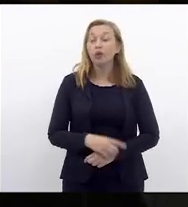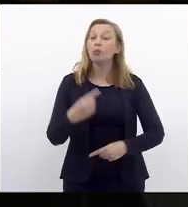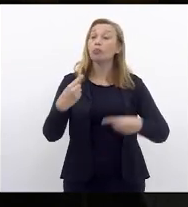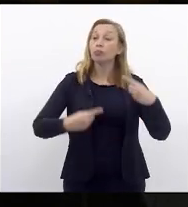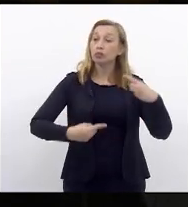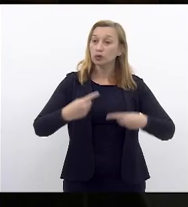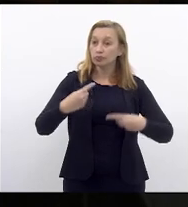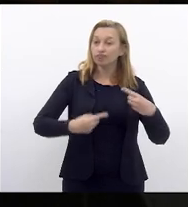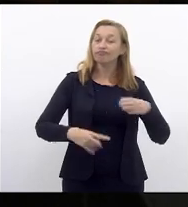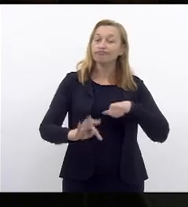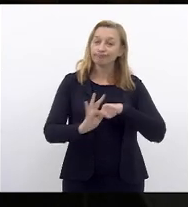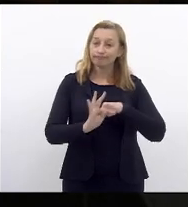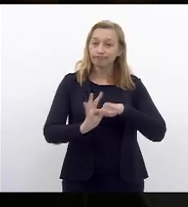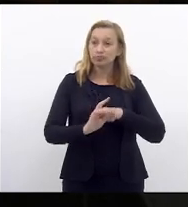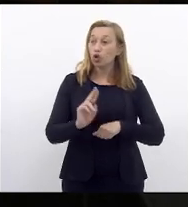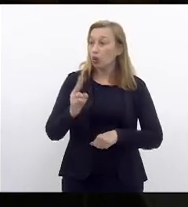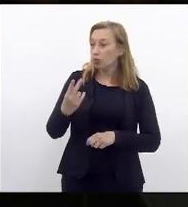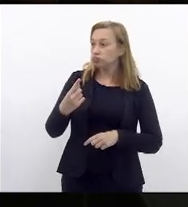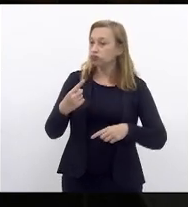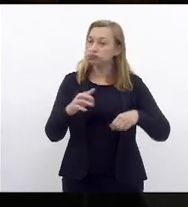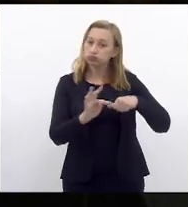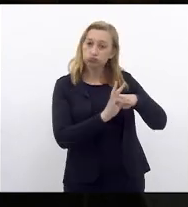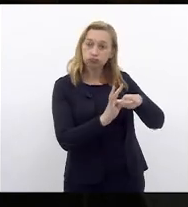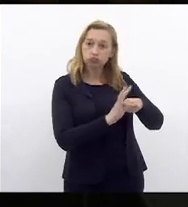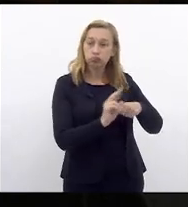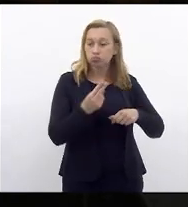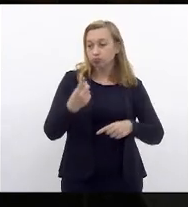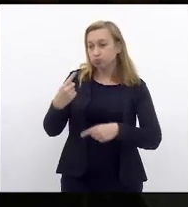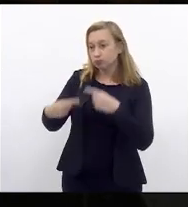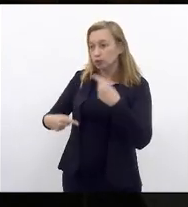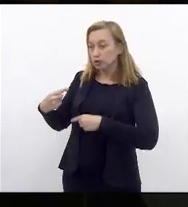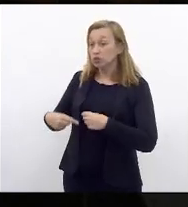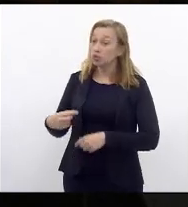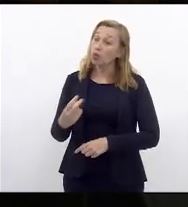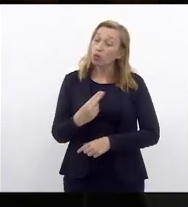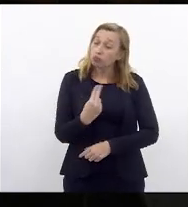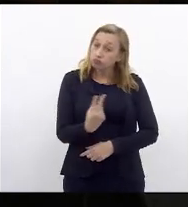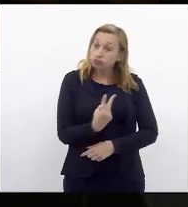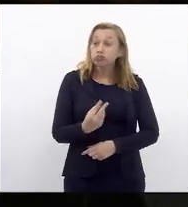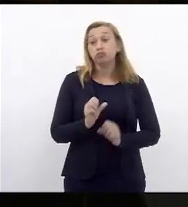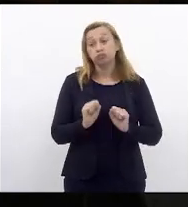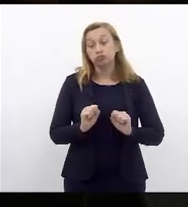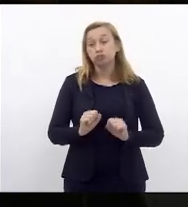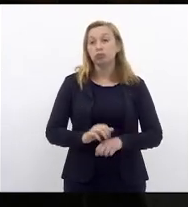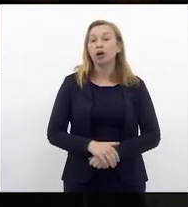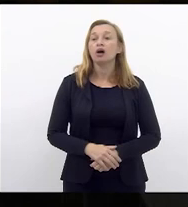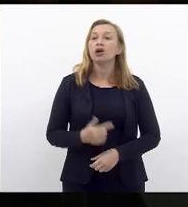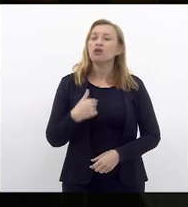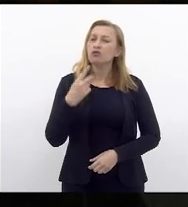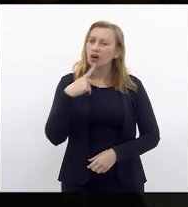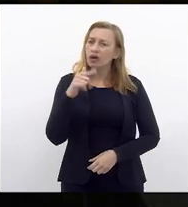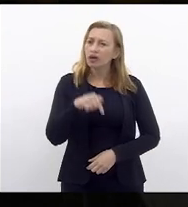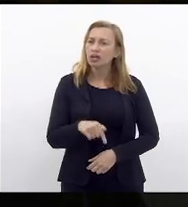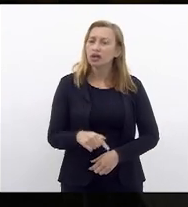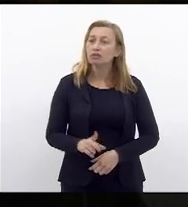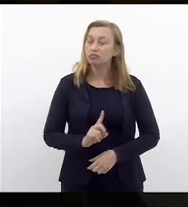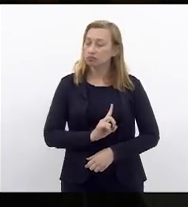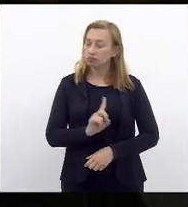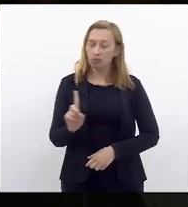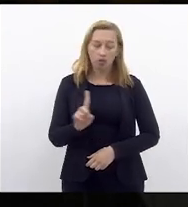política e técnica, ou técnica e política. Tem os dois vieses. Eu abordei aqui que não